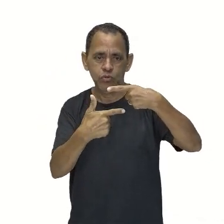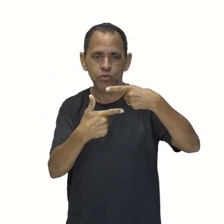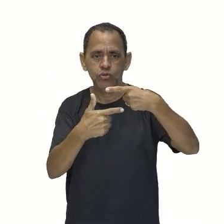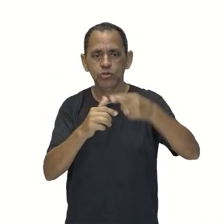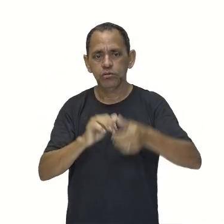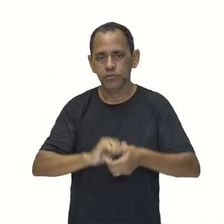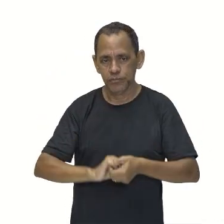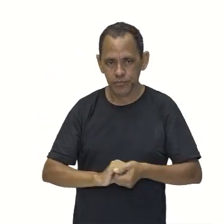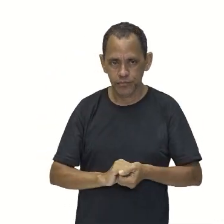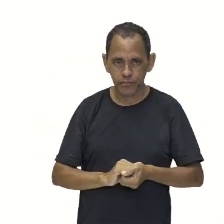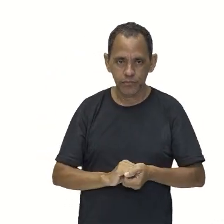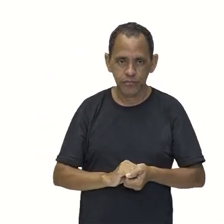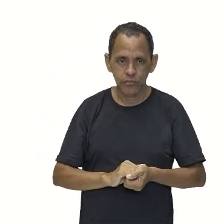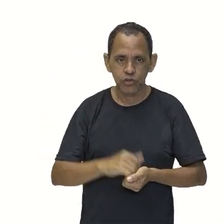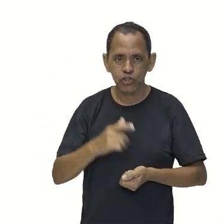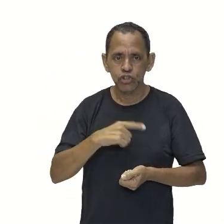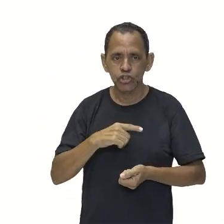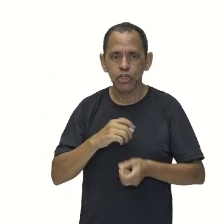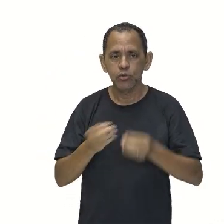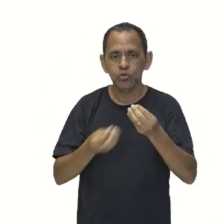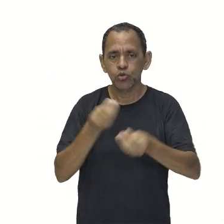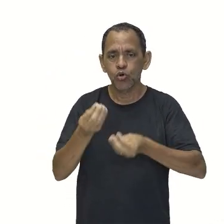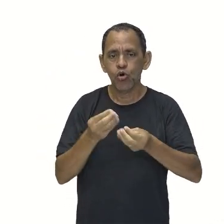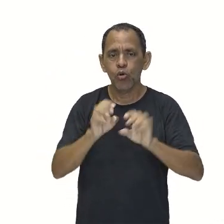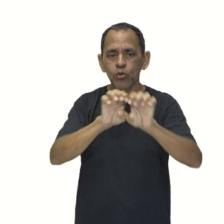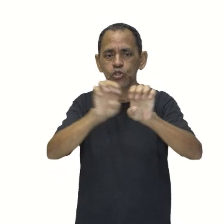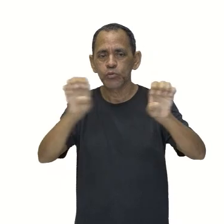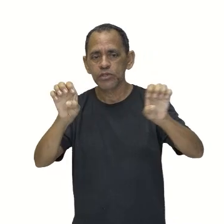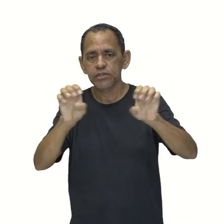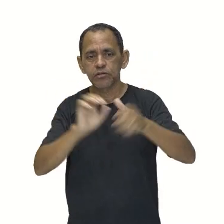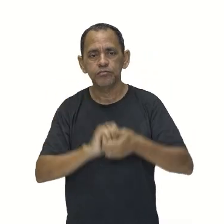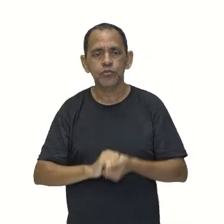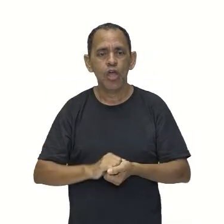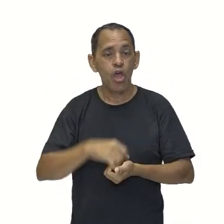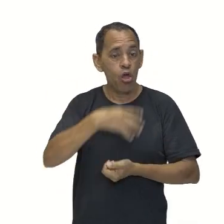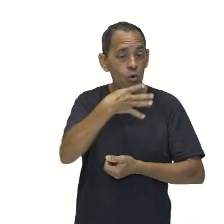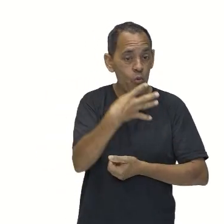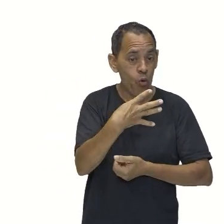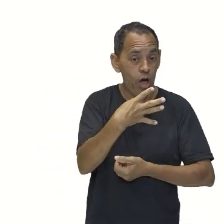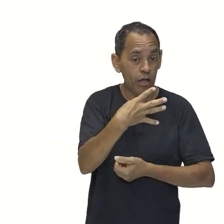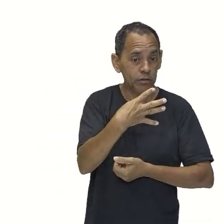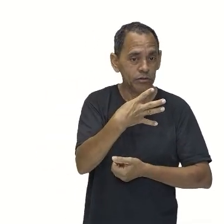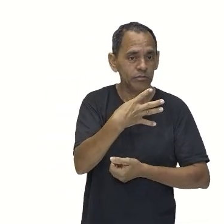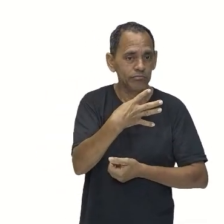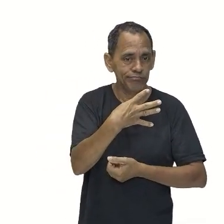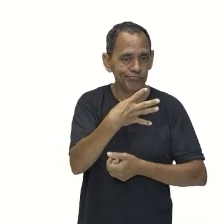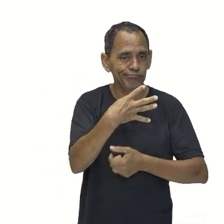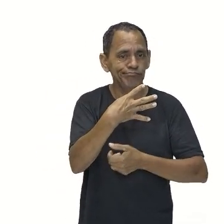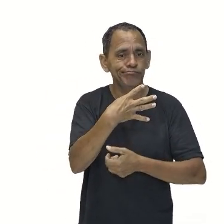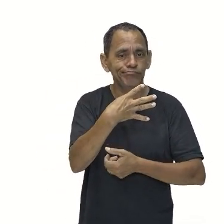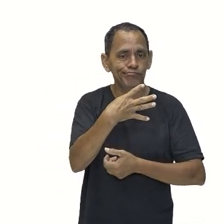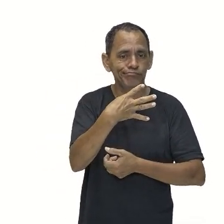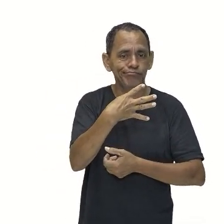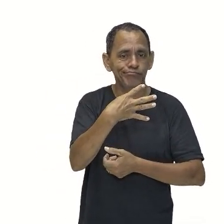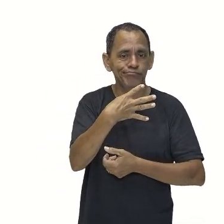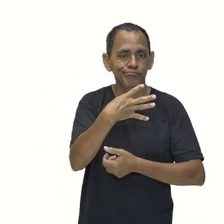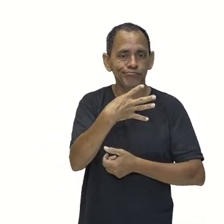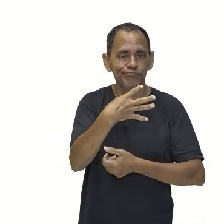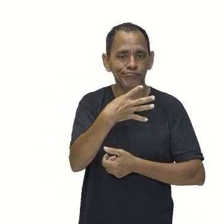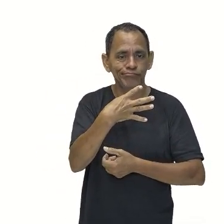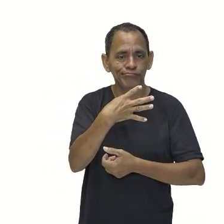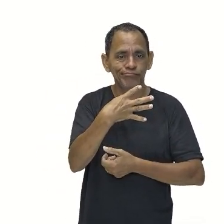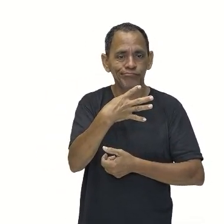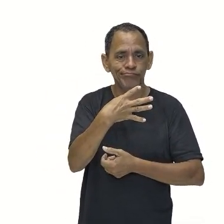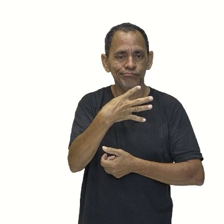que nós temos a seguinte situação, ó. Nós temos 4 centímetros para a base e